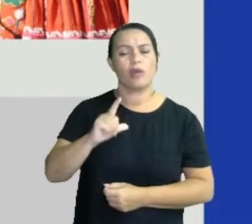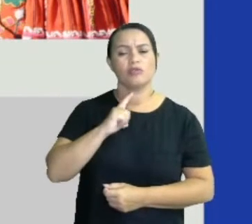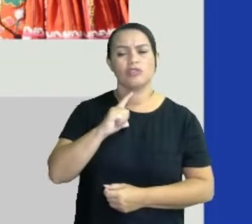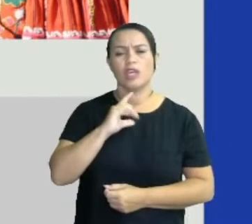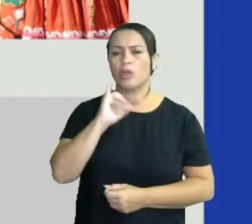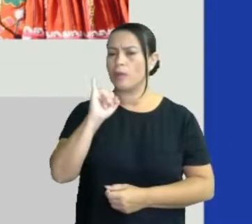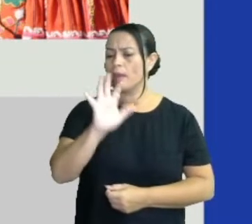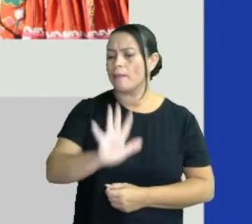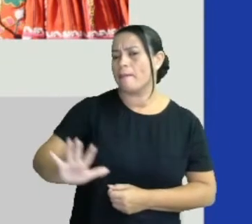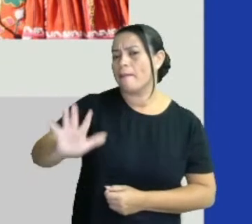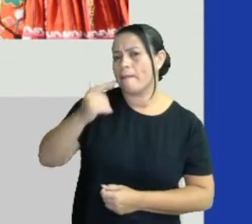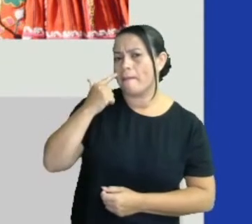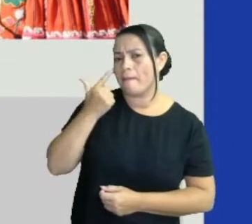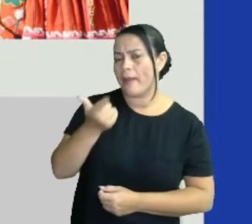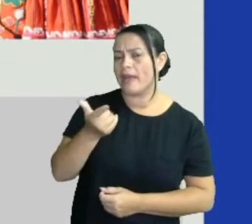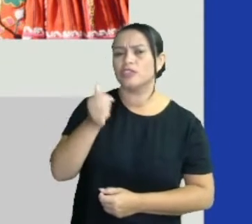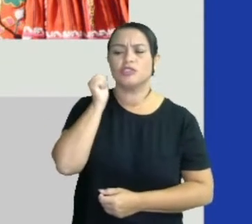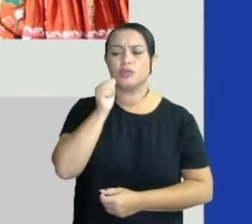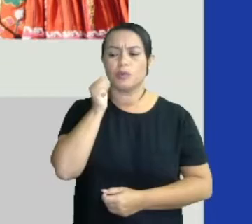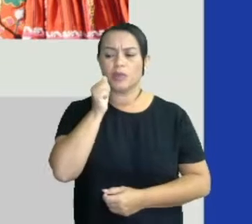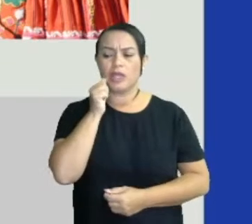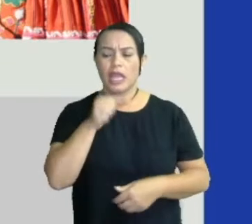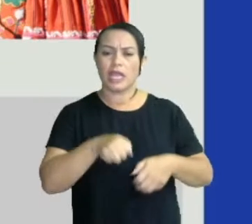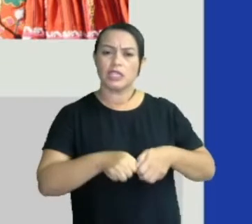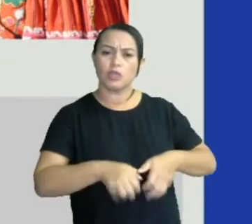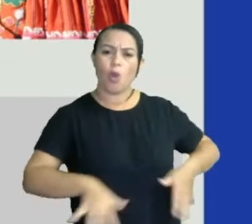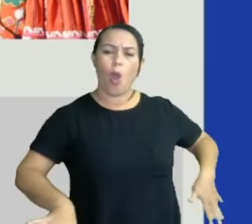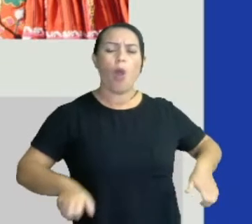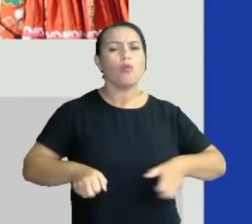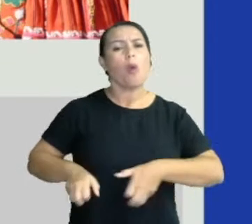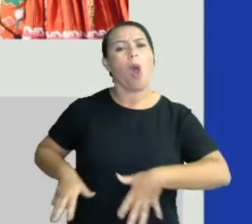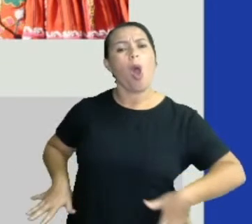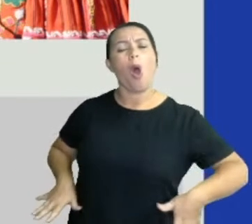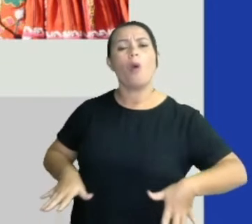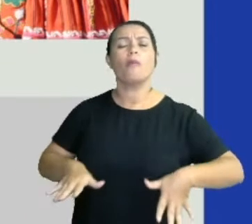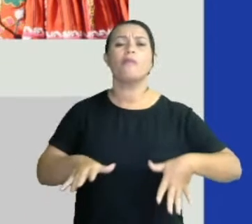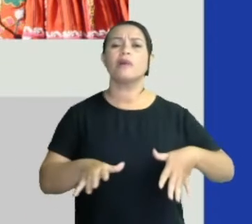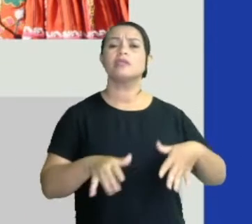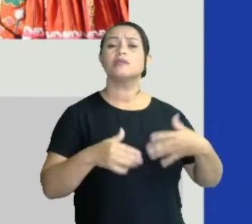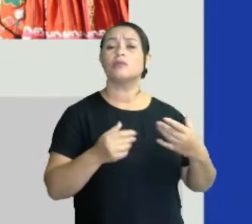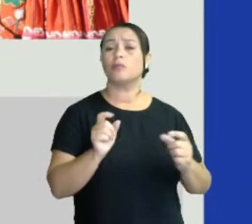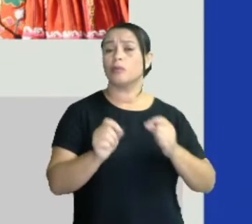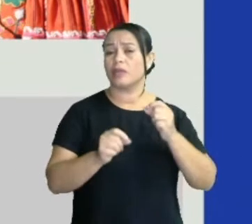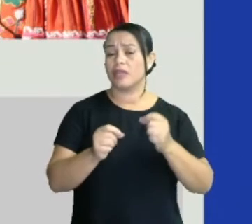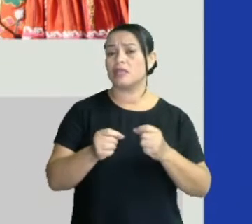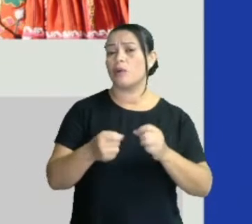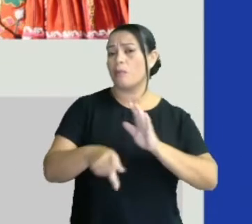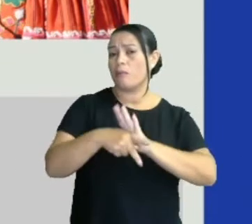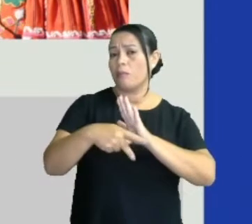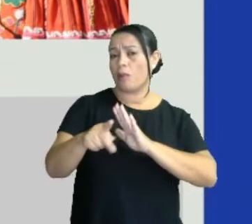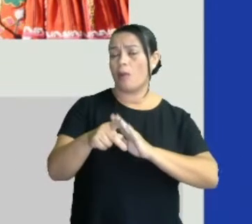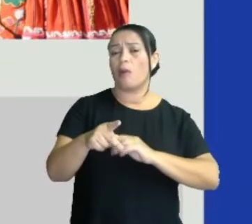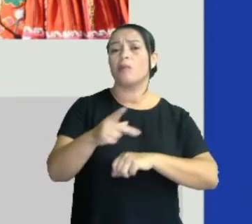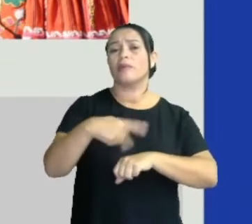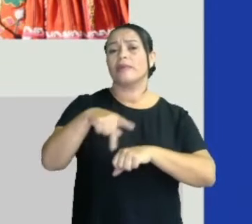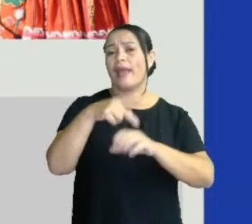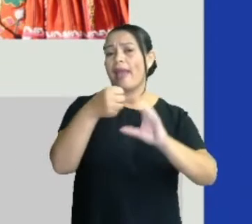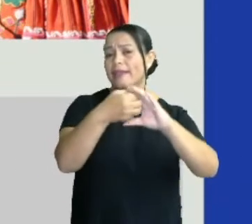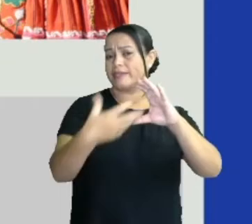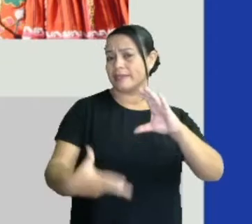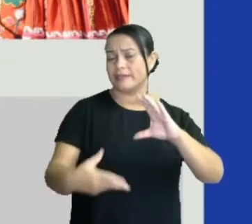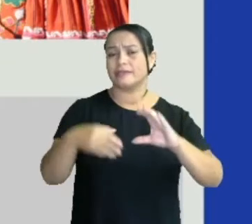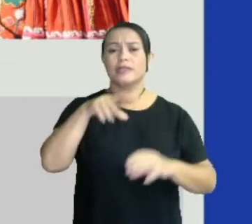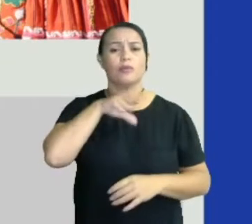trouxe uma imagem aqui de mulheres com roupas típicas portuguesas para a gente mostrar um pouquinho dessa